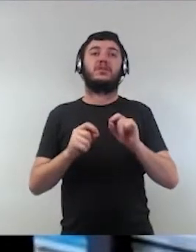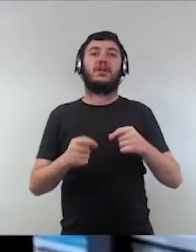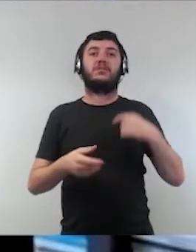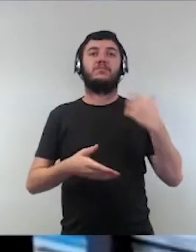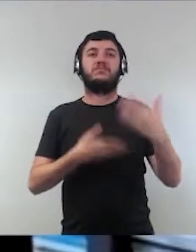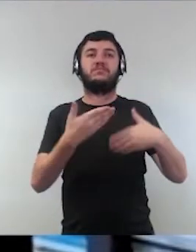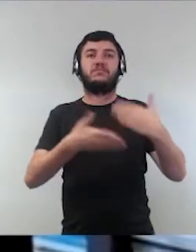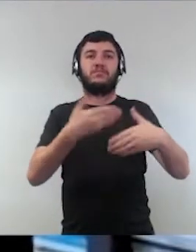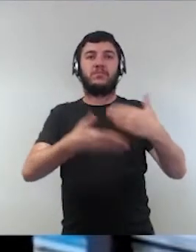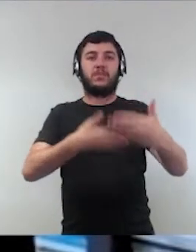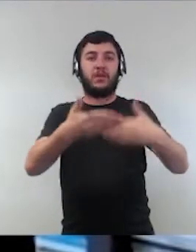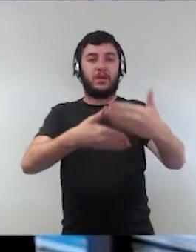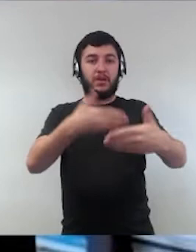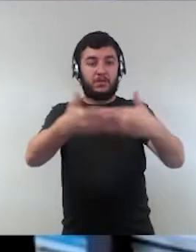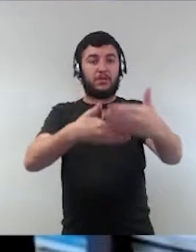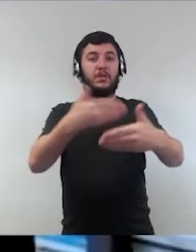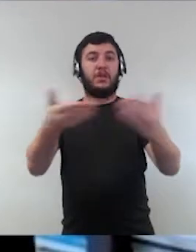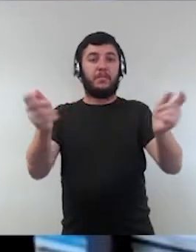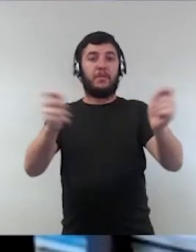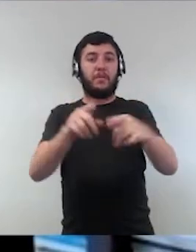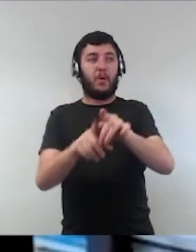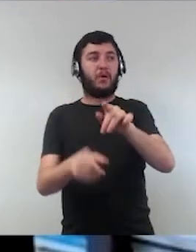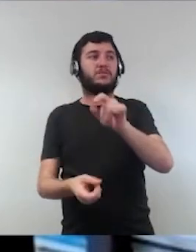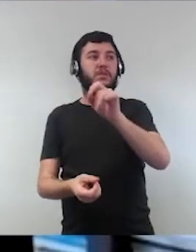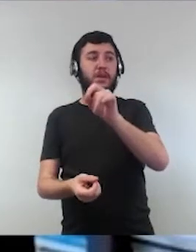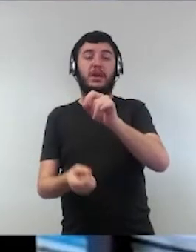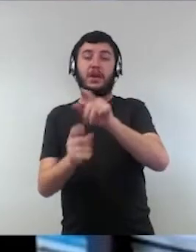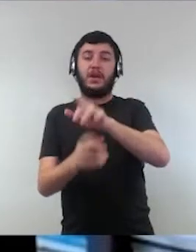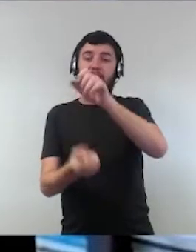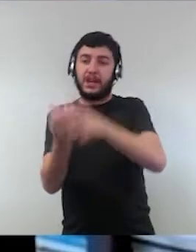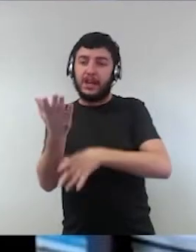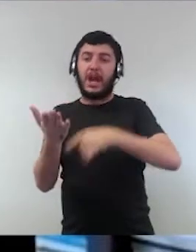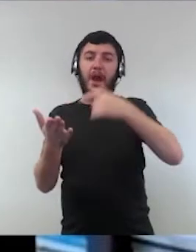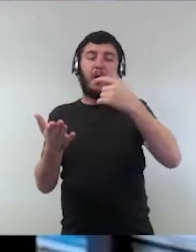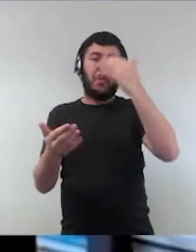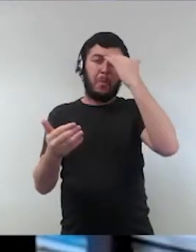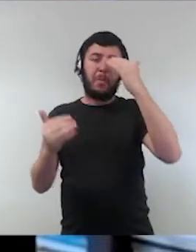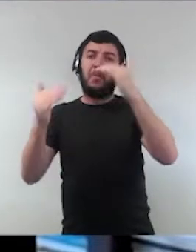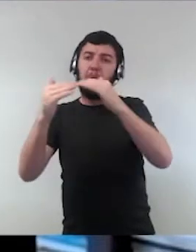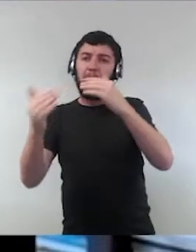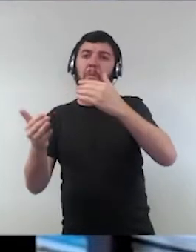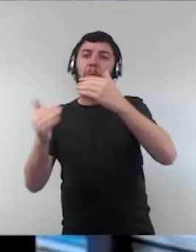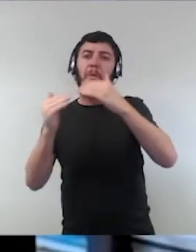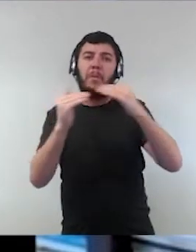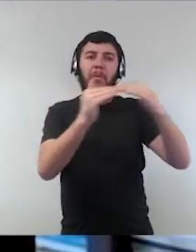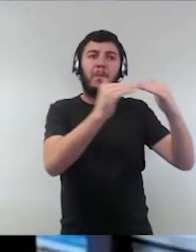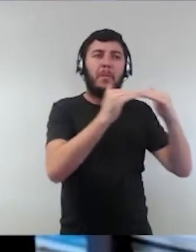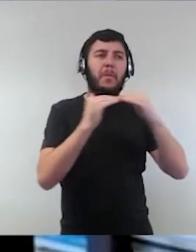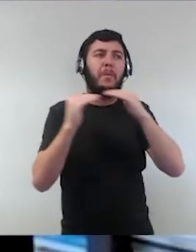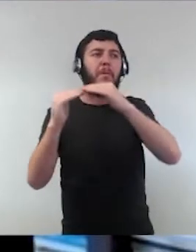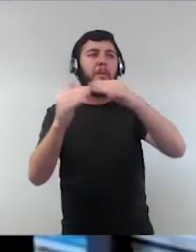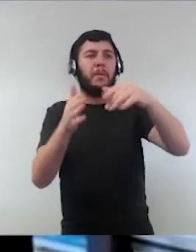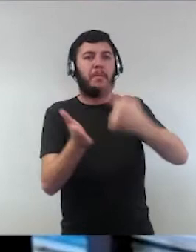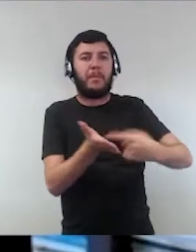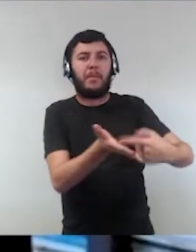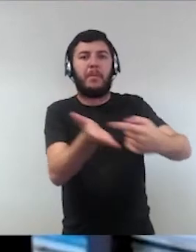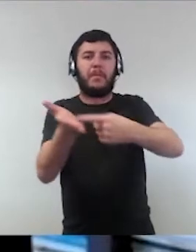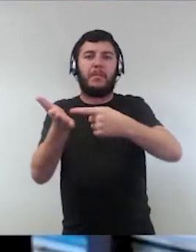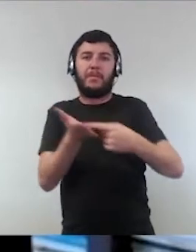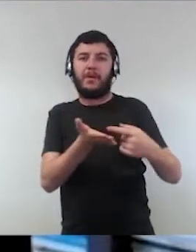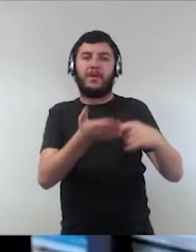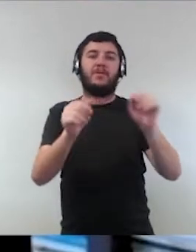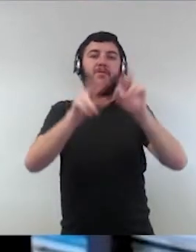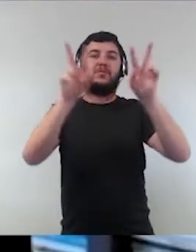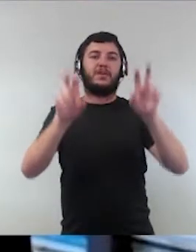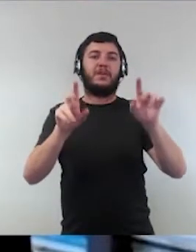de autorregulação regulada, um consenso mínimo quanto a questões que devam ser tiradas